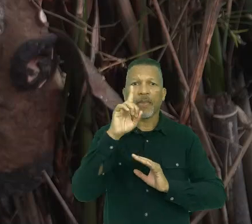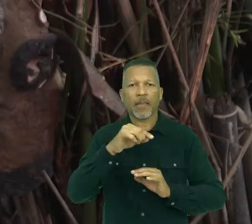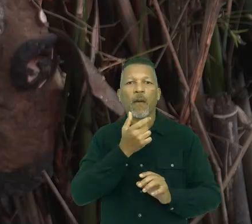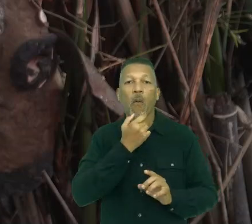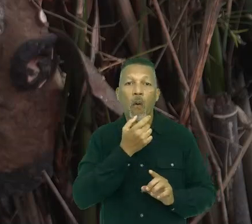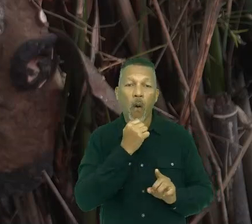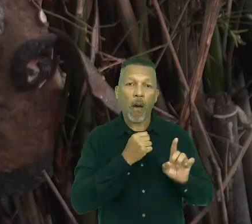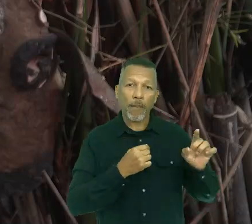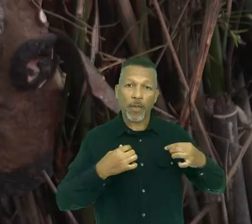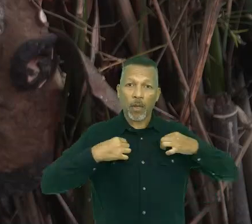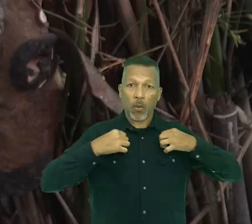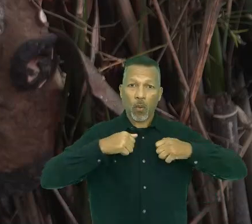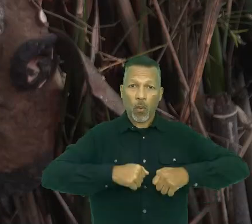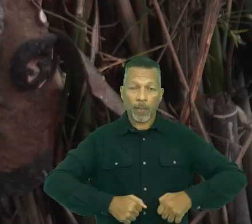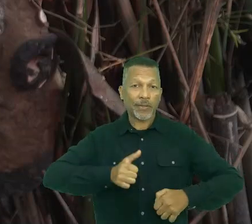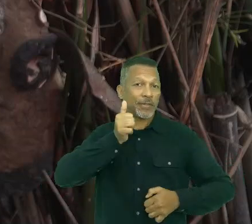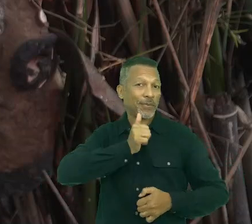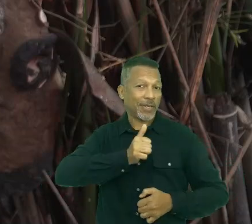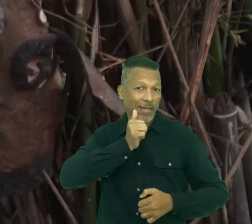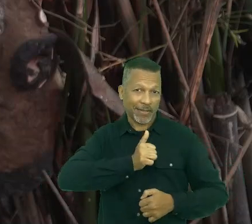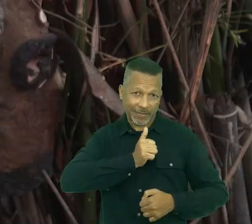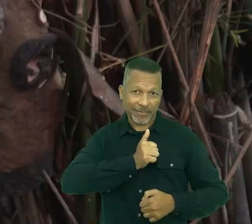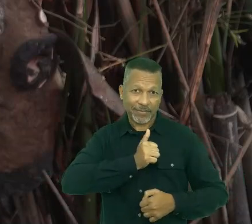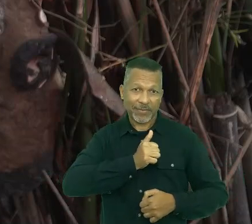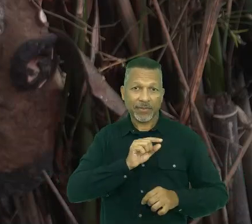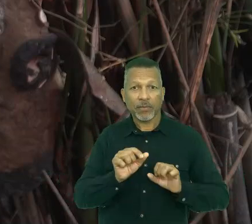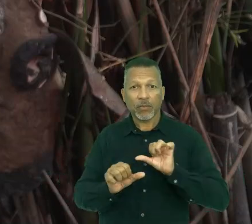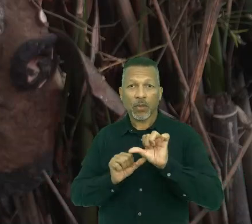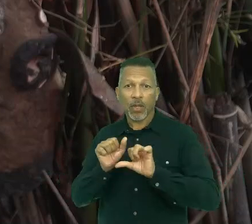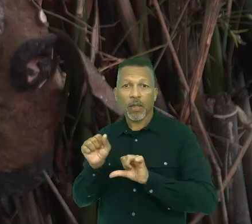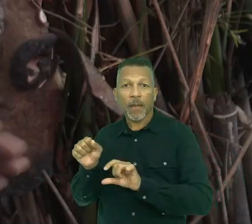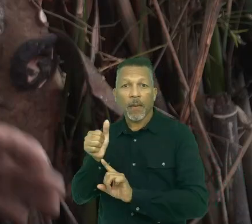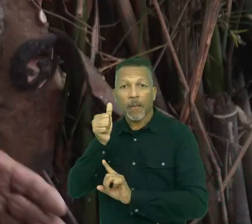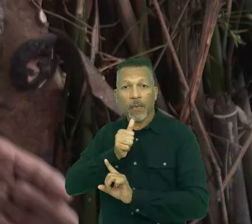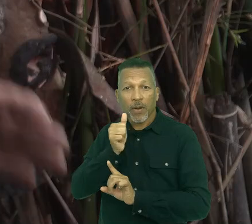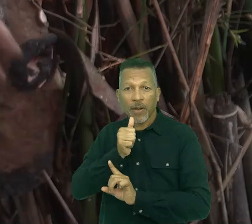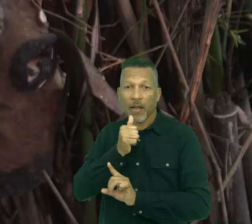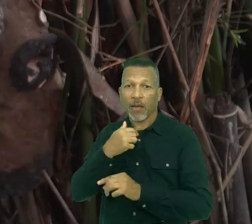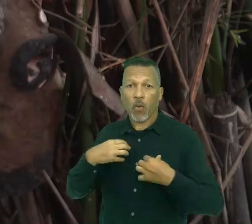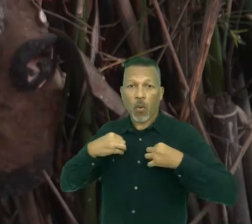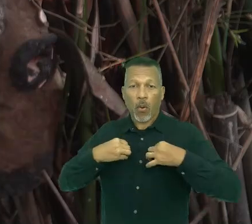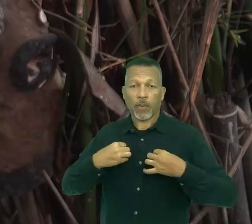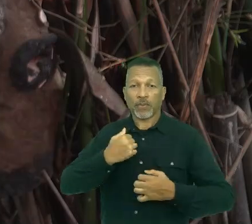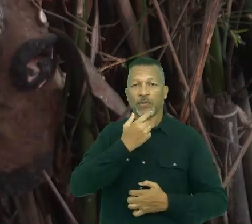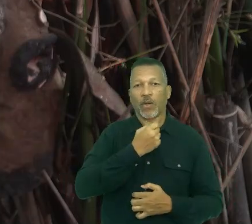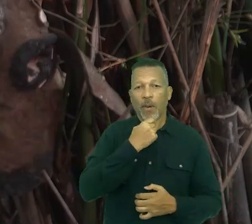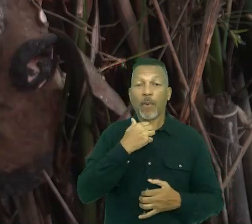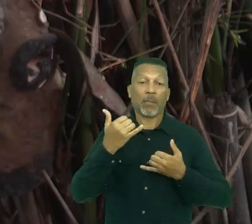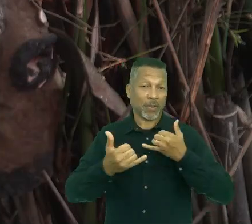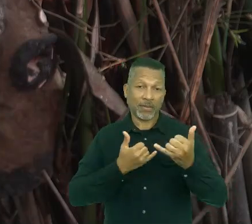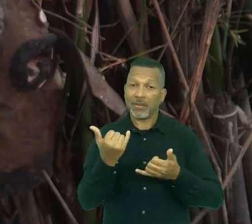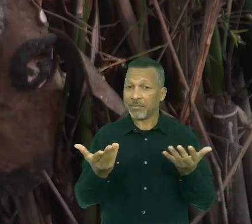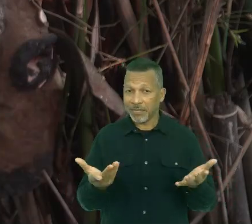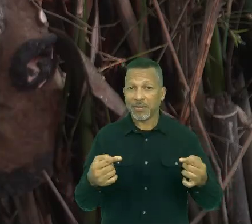Homem veste de mulher, mulher veste de homem, era assim, a